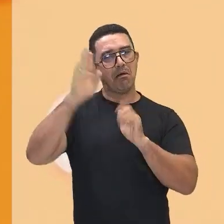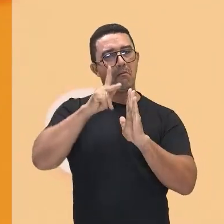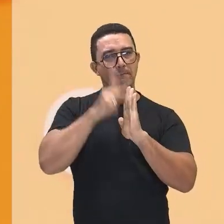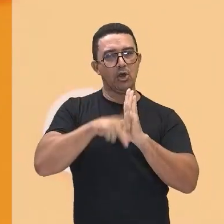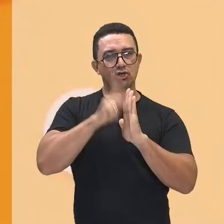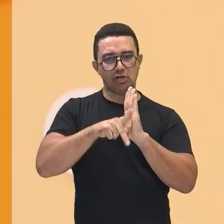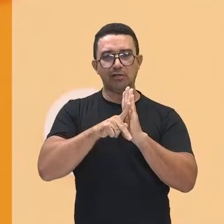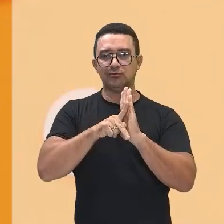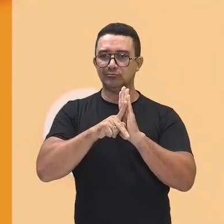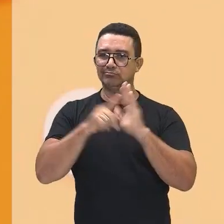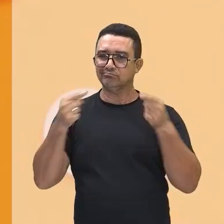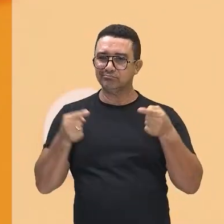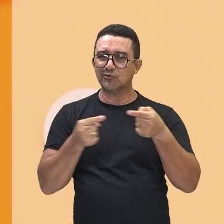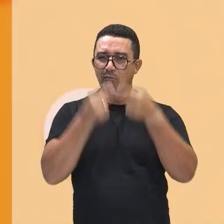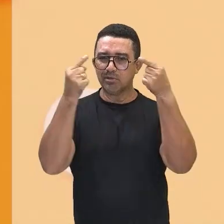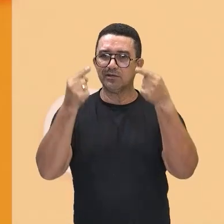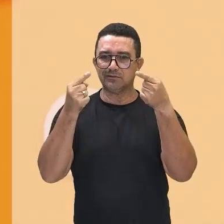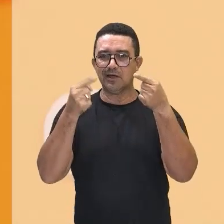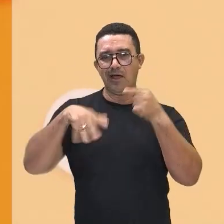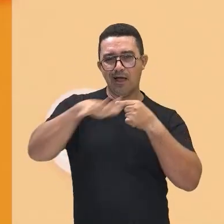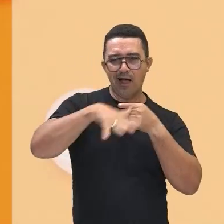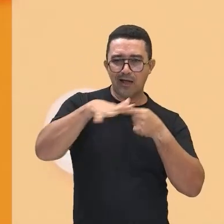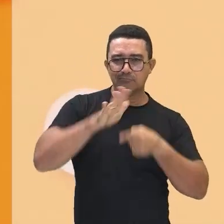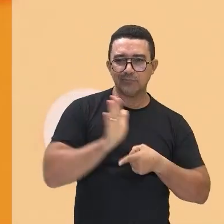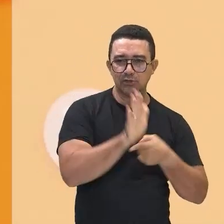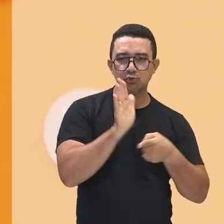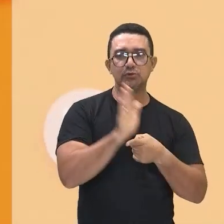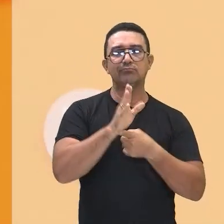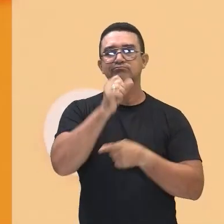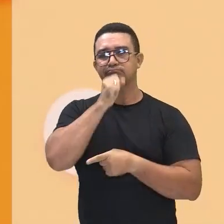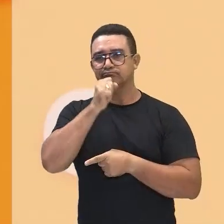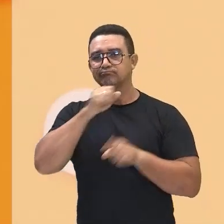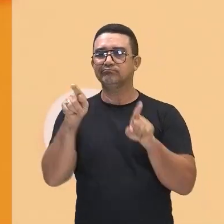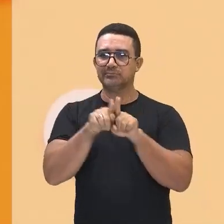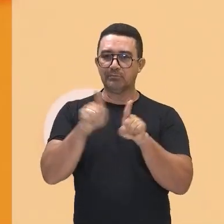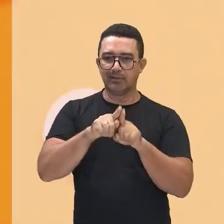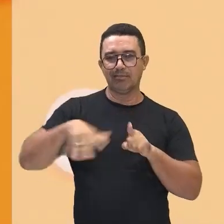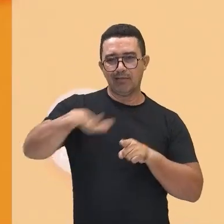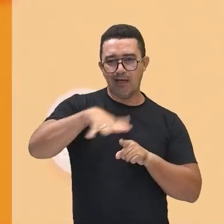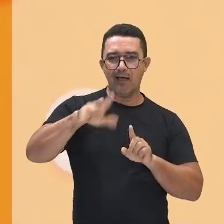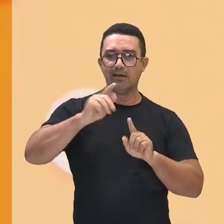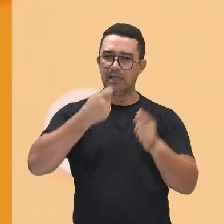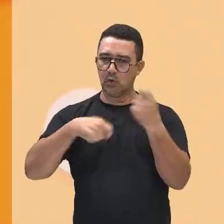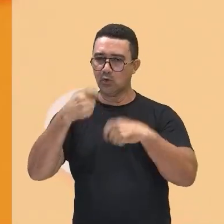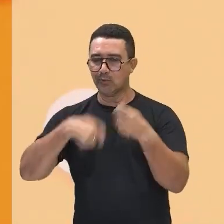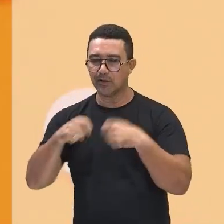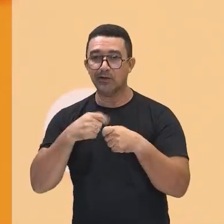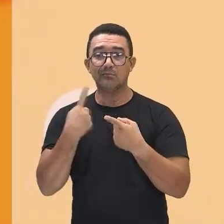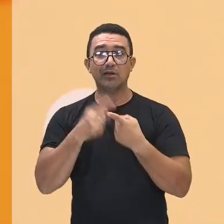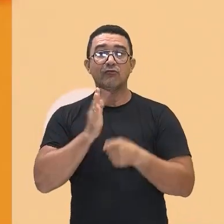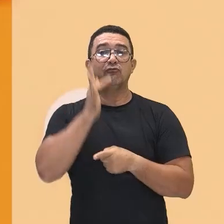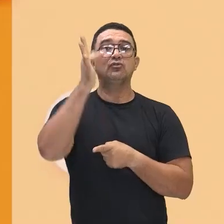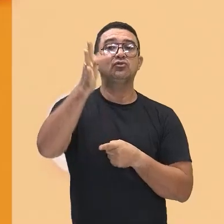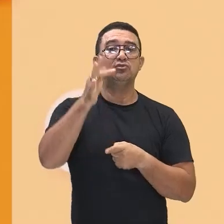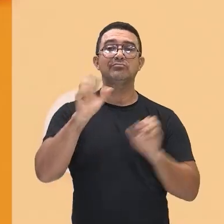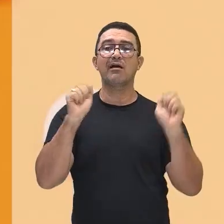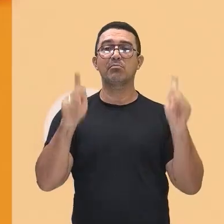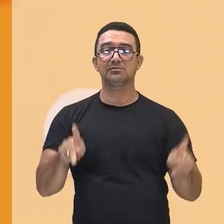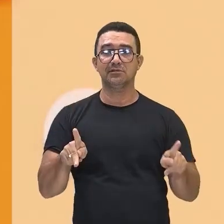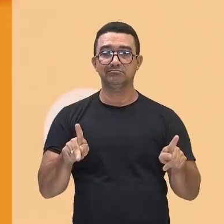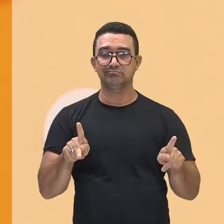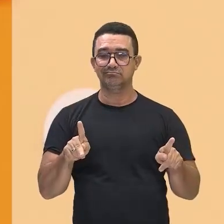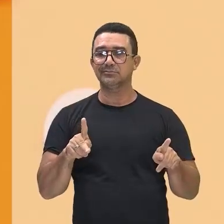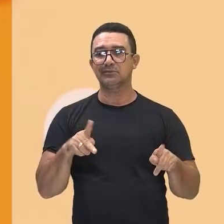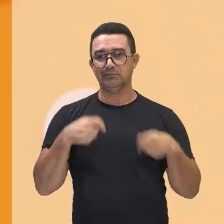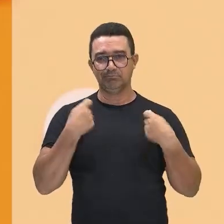pessoas idosas e também, principalmente na parte econômica, porque é a aposentadoria. Então, vai ter que ter mão